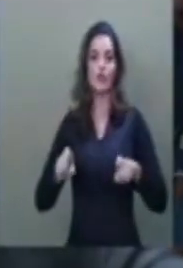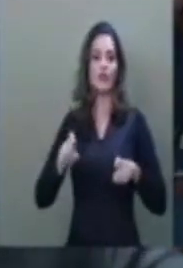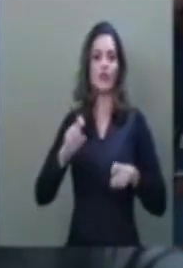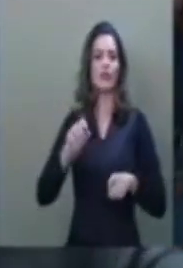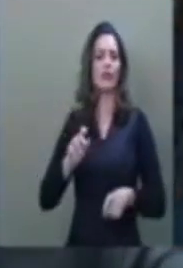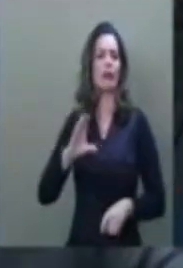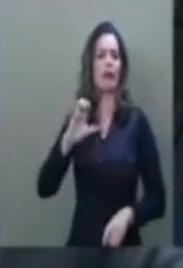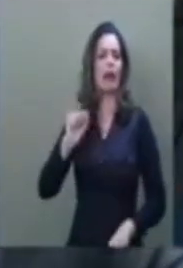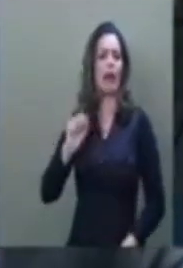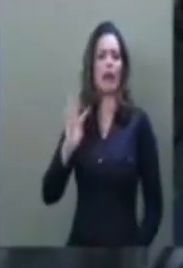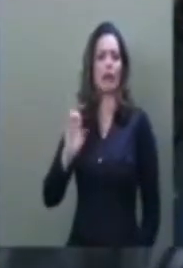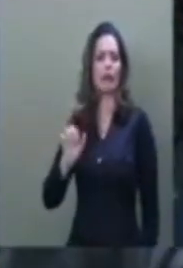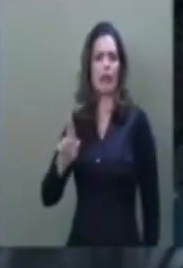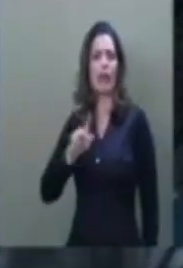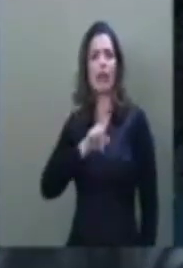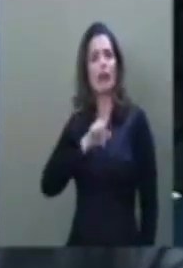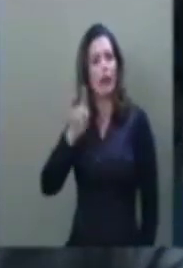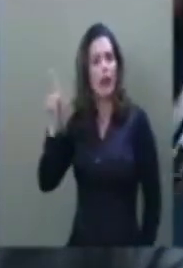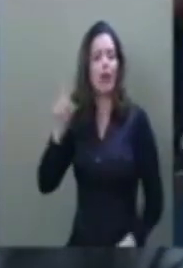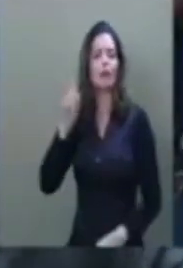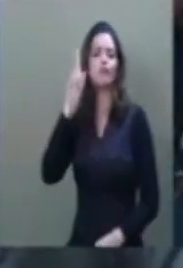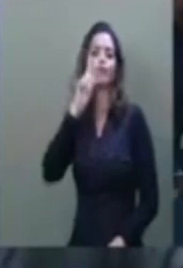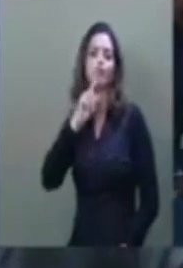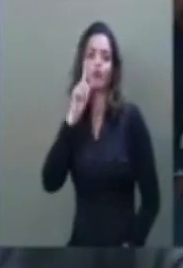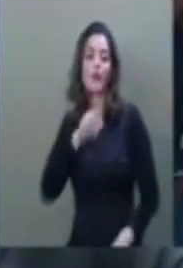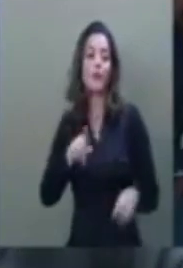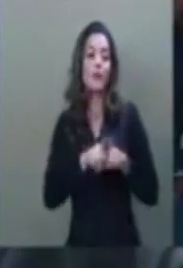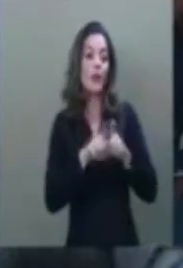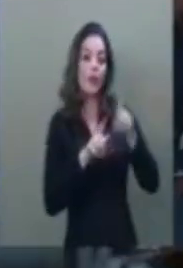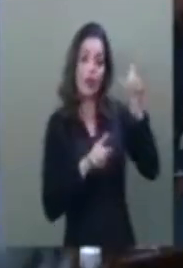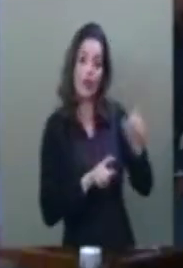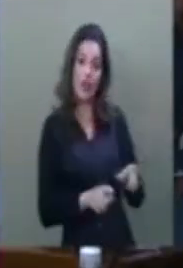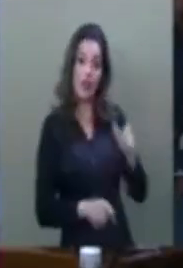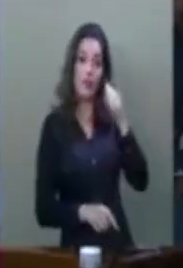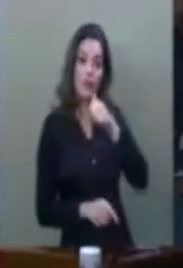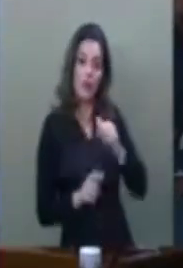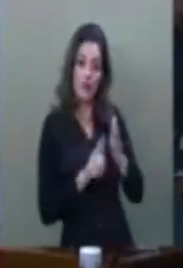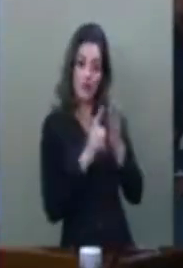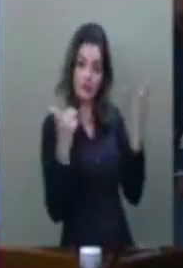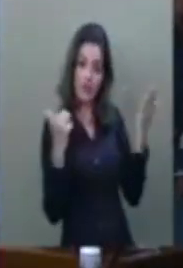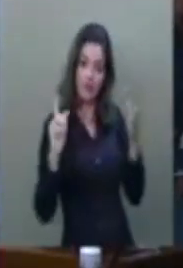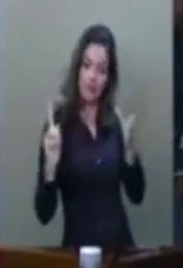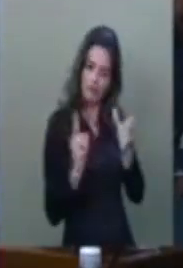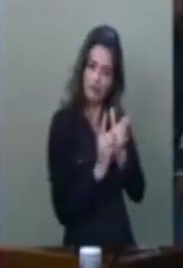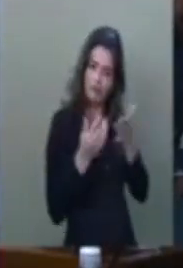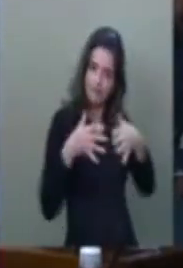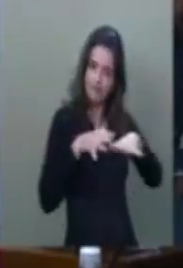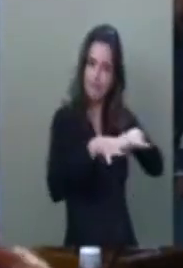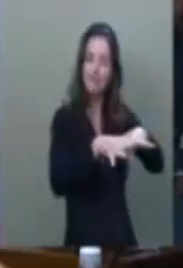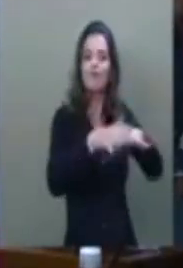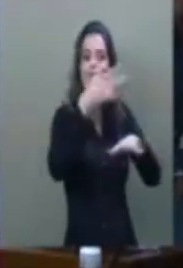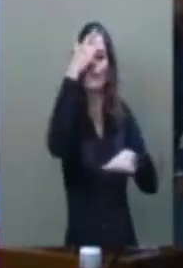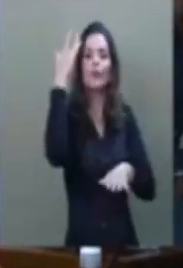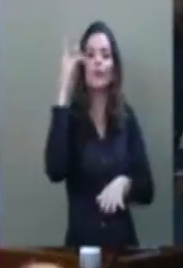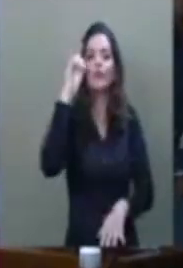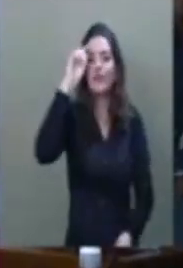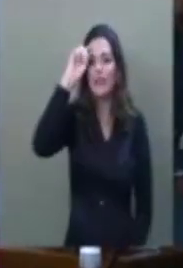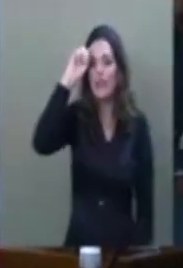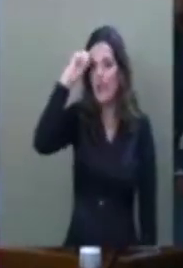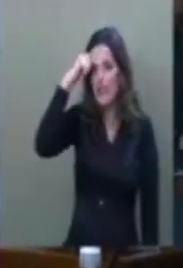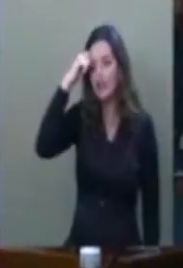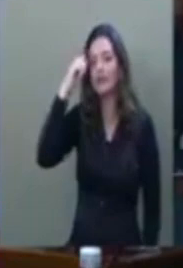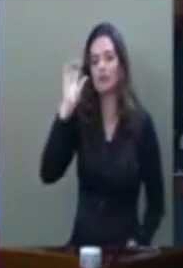em Washington. Glória Maria representa a inclusão das pessoas negras, especialmente das